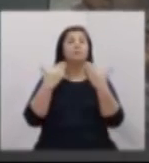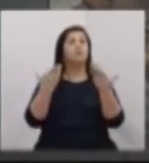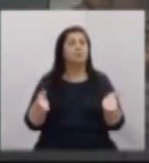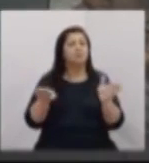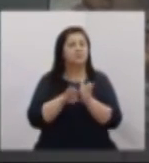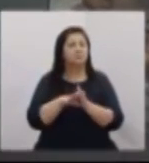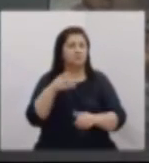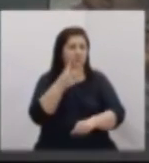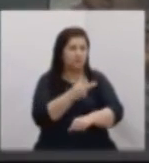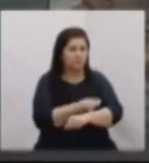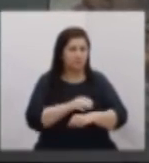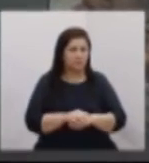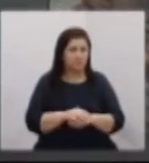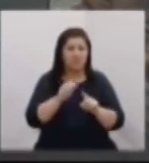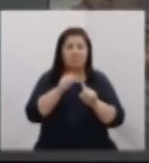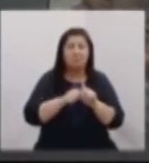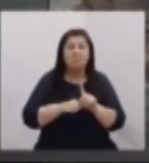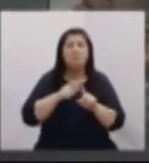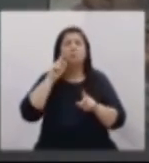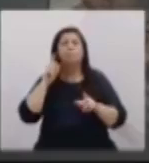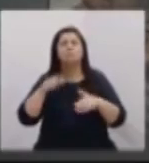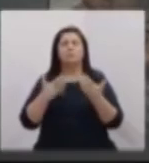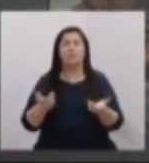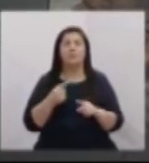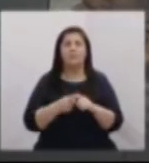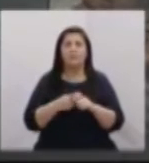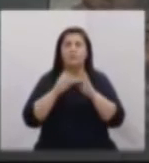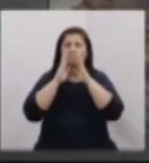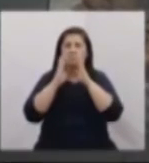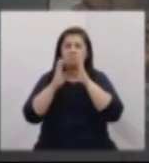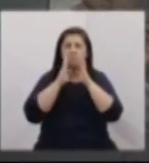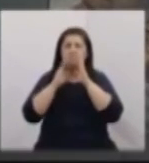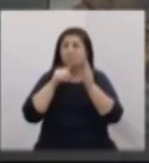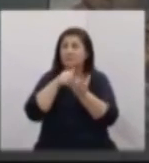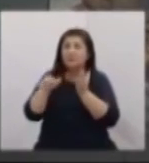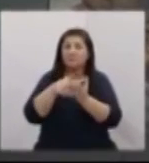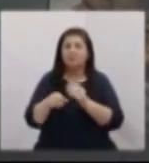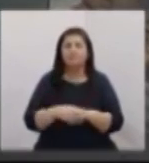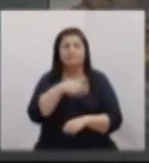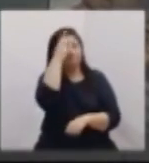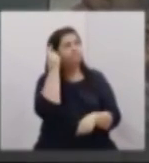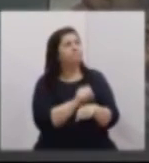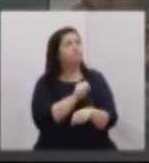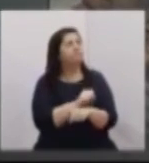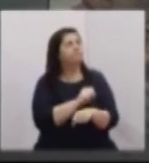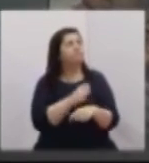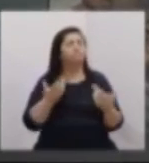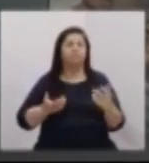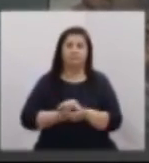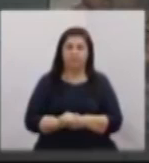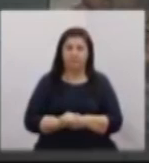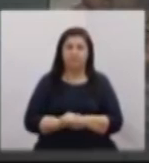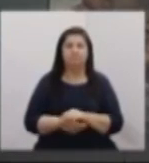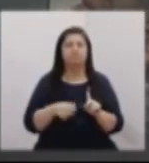chegar, qual é o cronograma, porque a gente posta isso nas redes sociais, as pessoas esperam que isso aconteça. Então, já